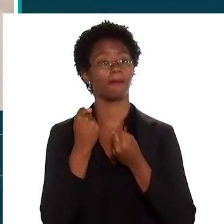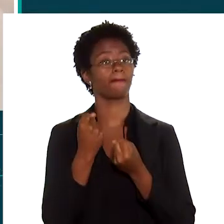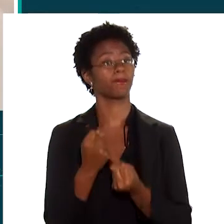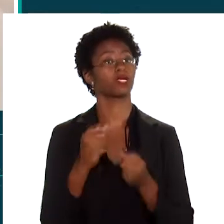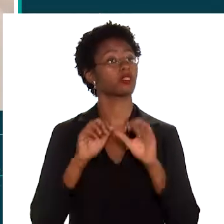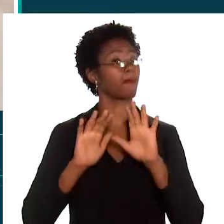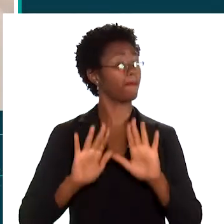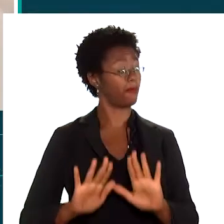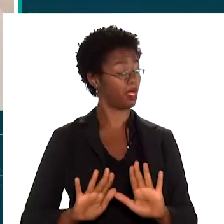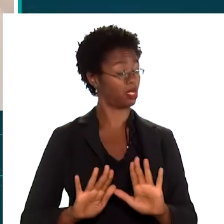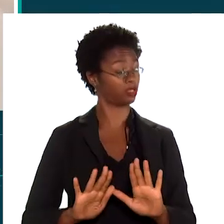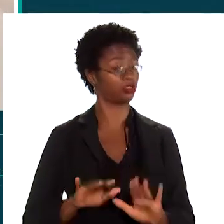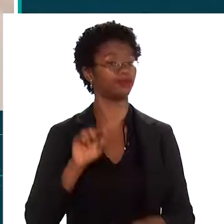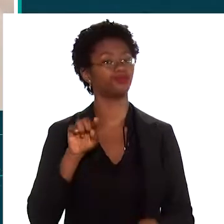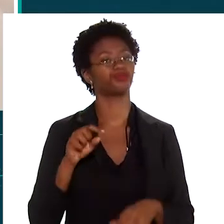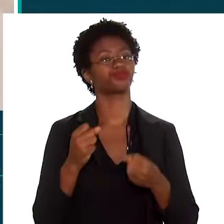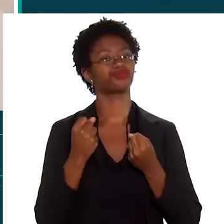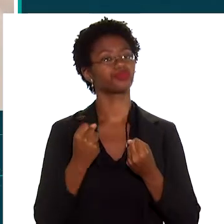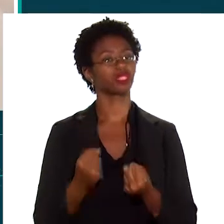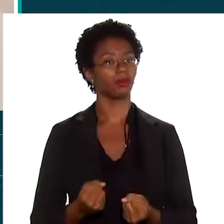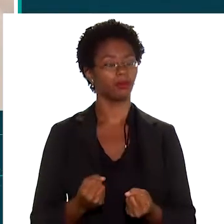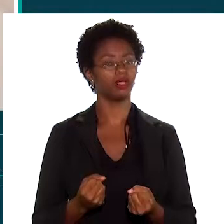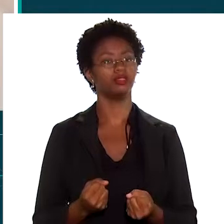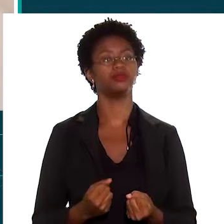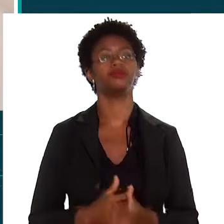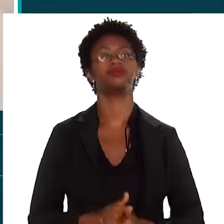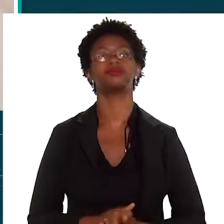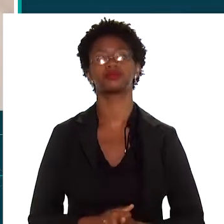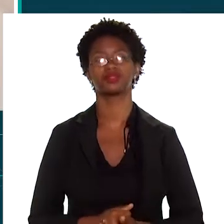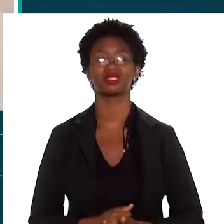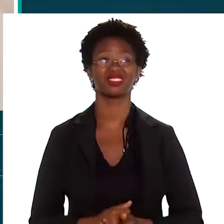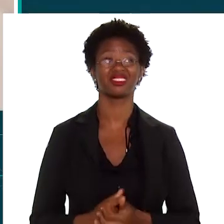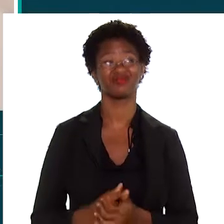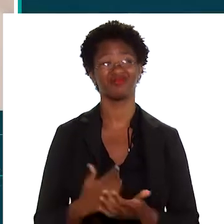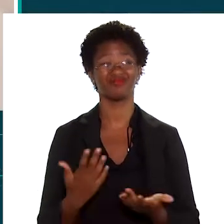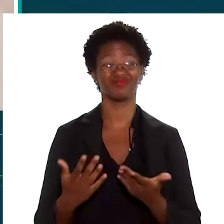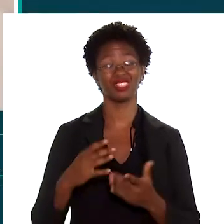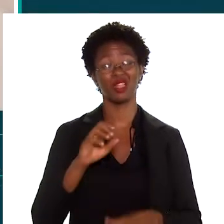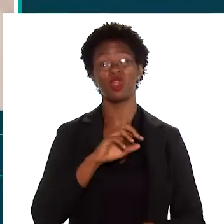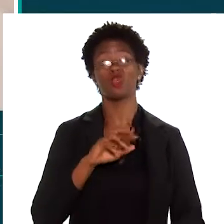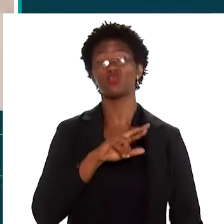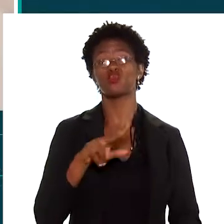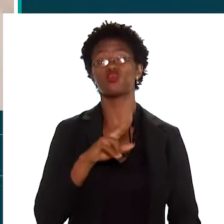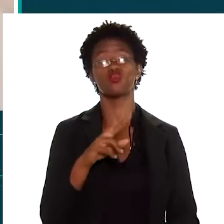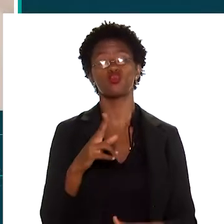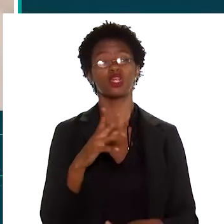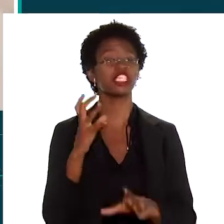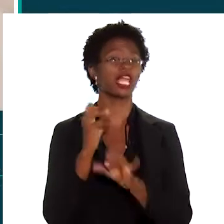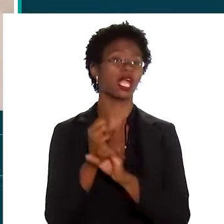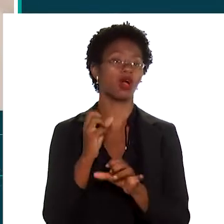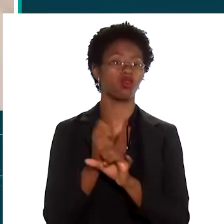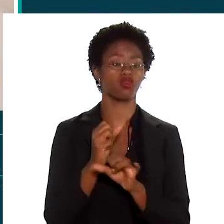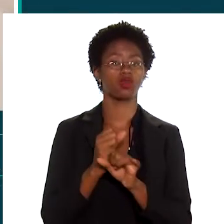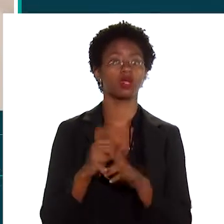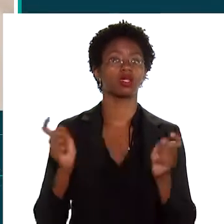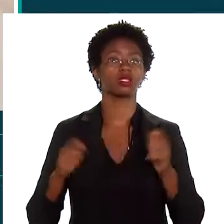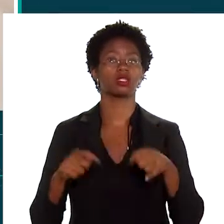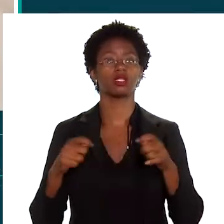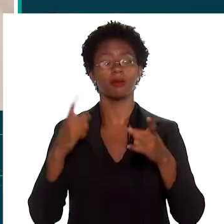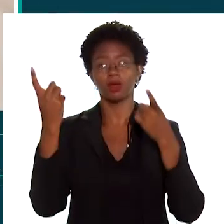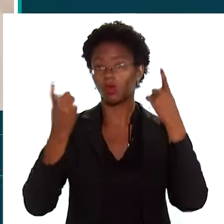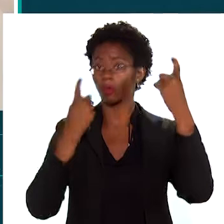um peso. Entretanto, esse peso é um peso pouco mensurável e a gente não consegue